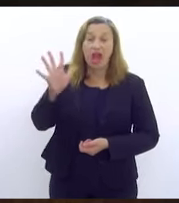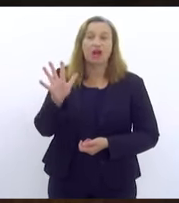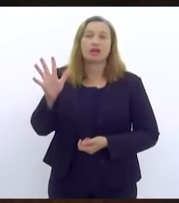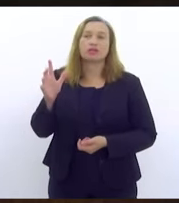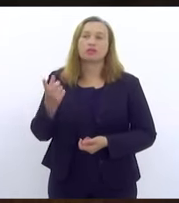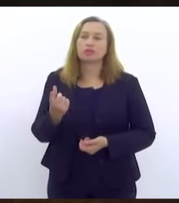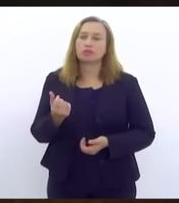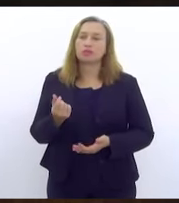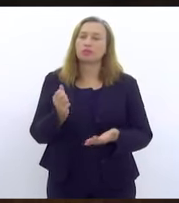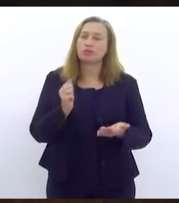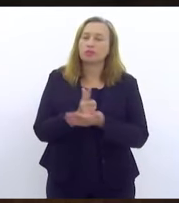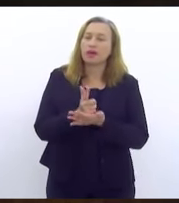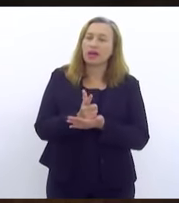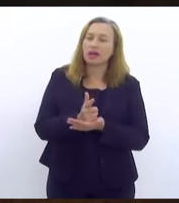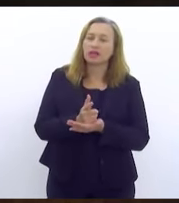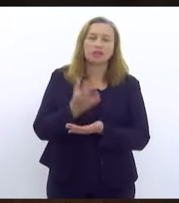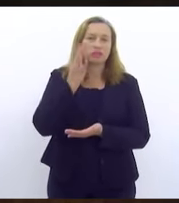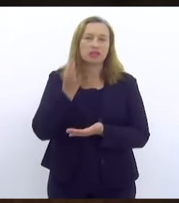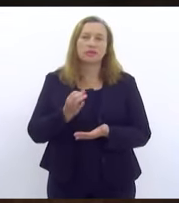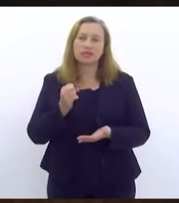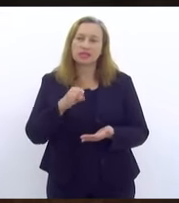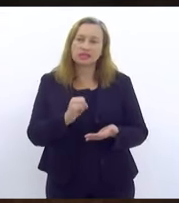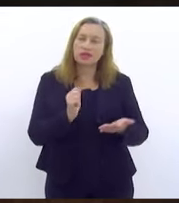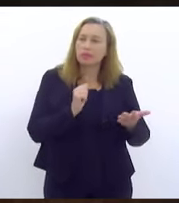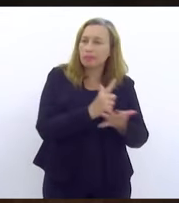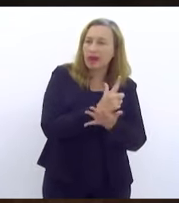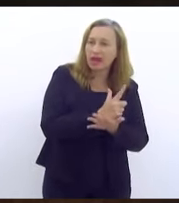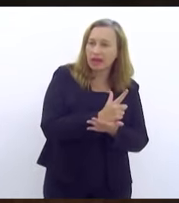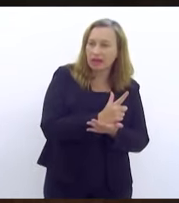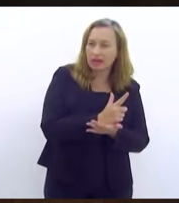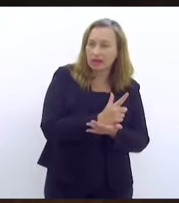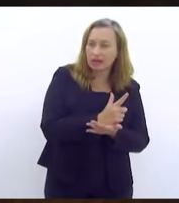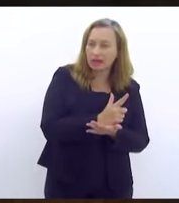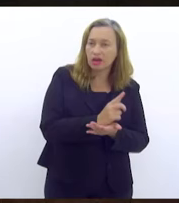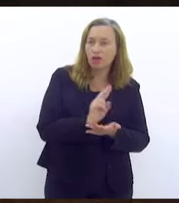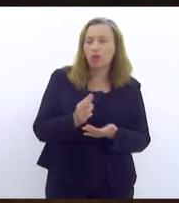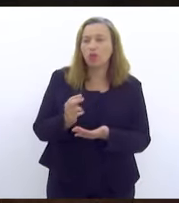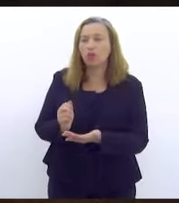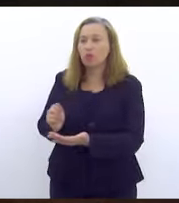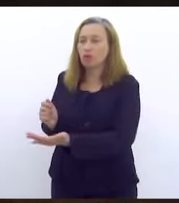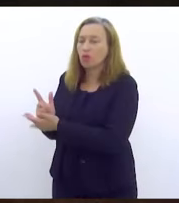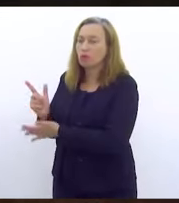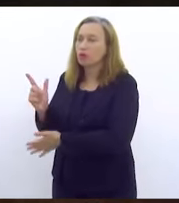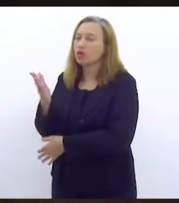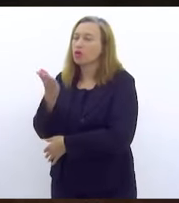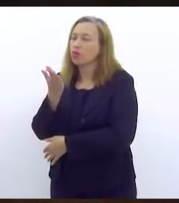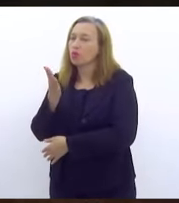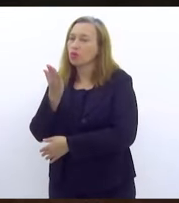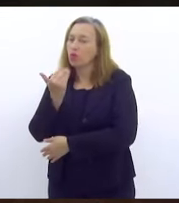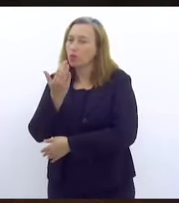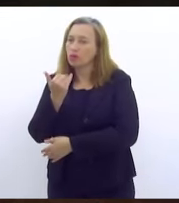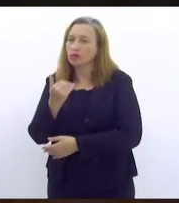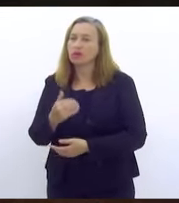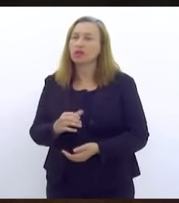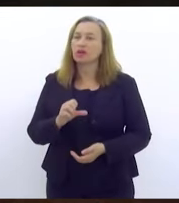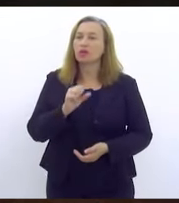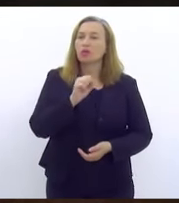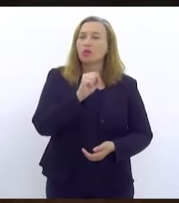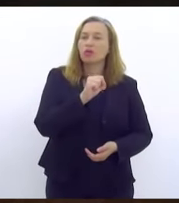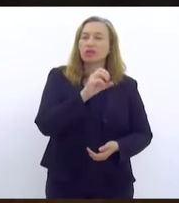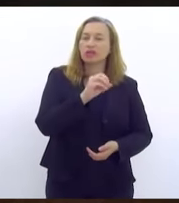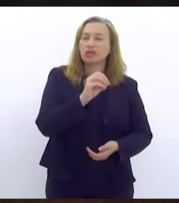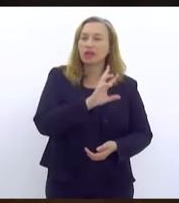se ele tem que pagar a conta ou se ele tem que comprar comida. Conta que era de